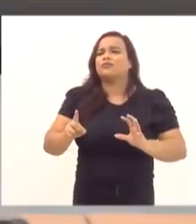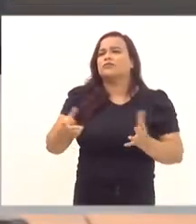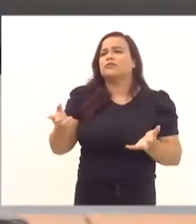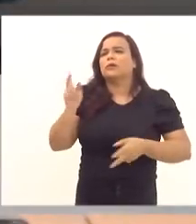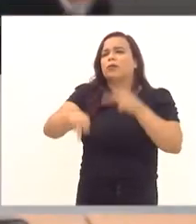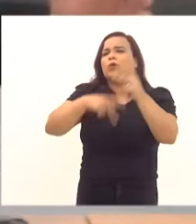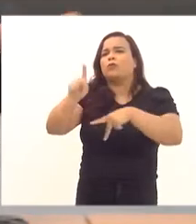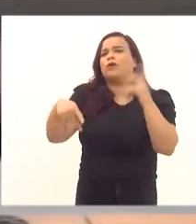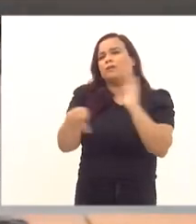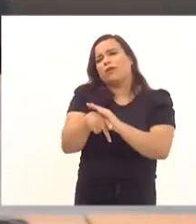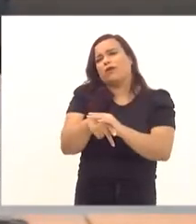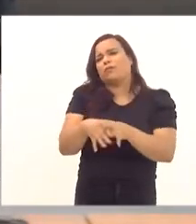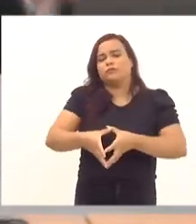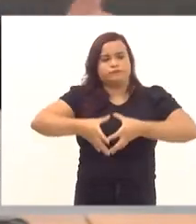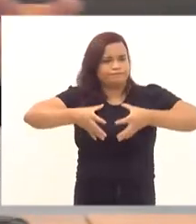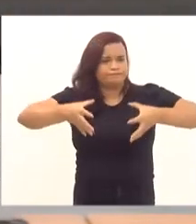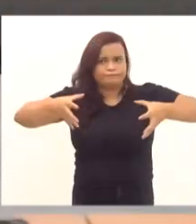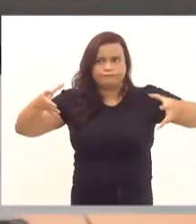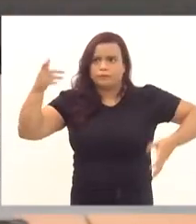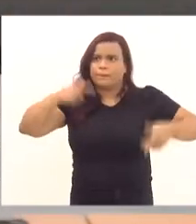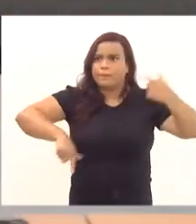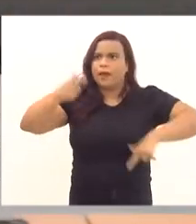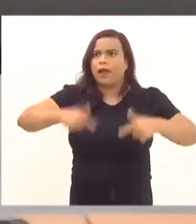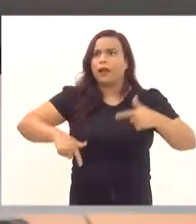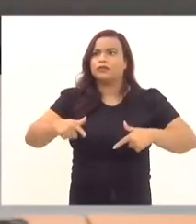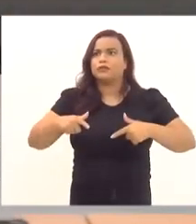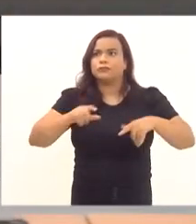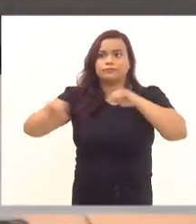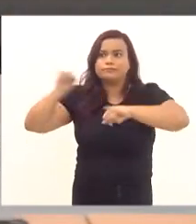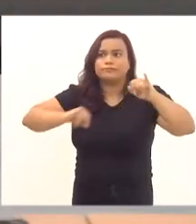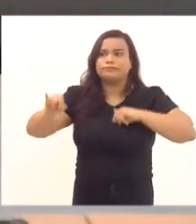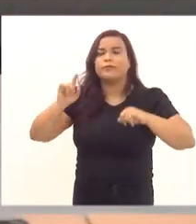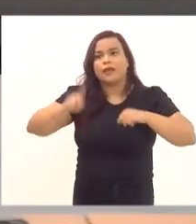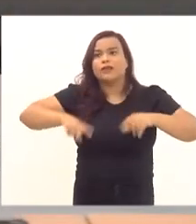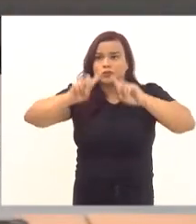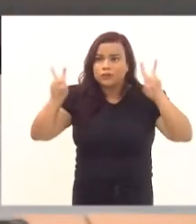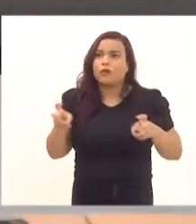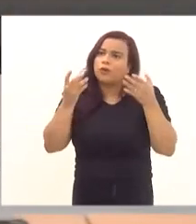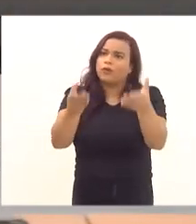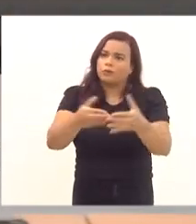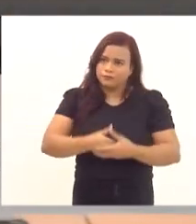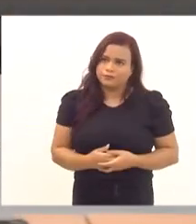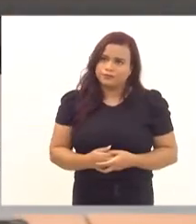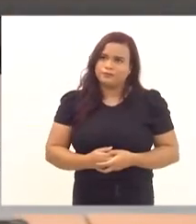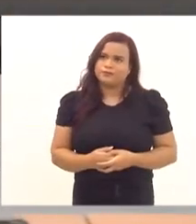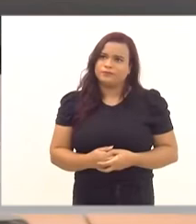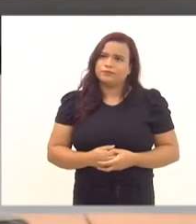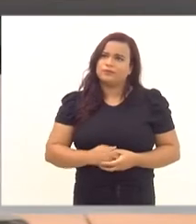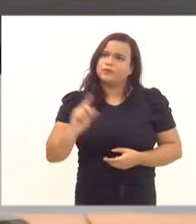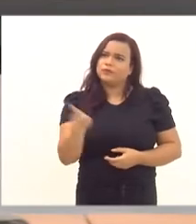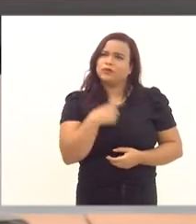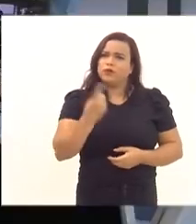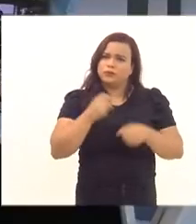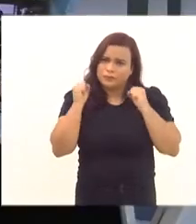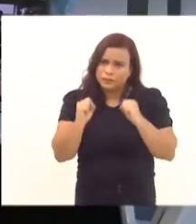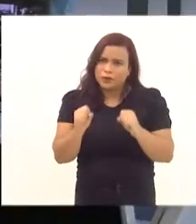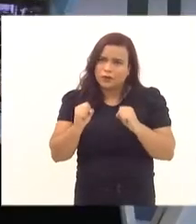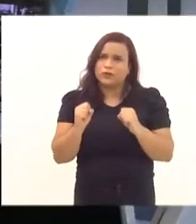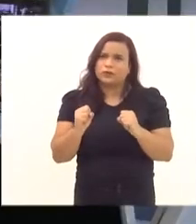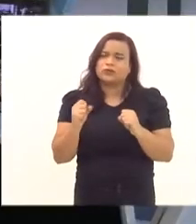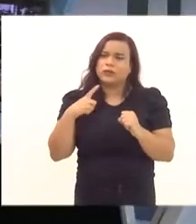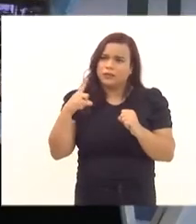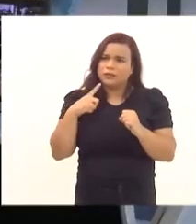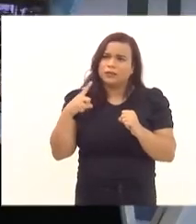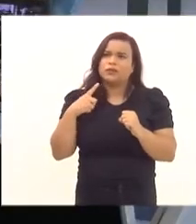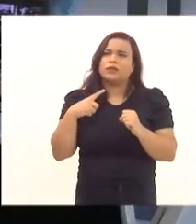para o alargamento EA pluralidade dos veículos é disso que se trata né para que a gente possa ter né mas